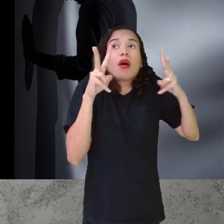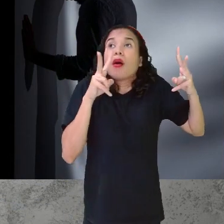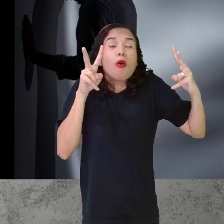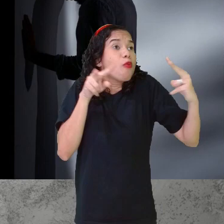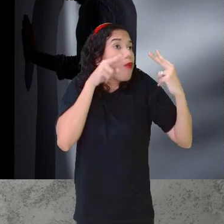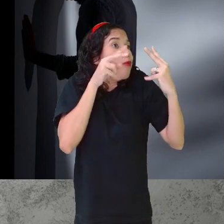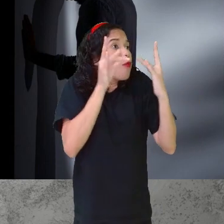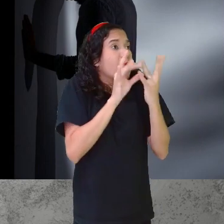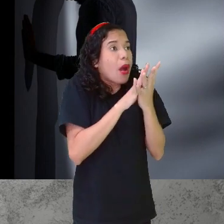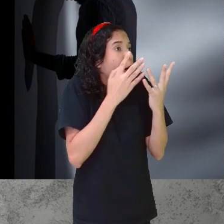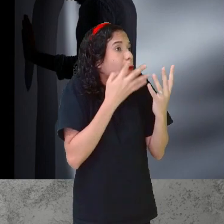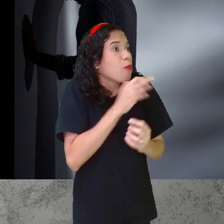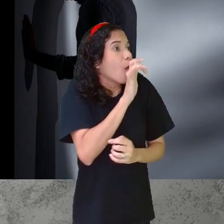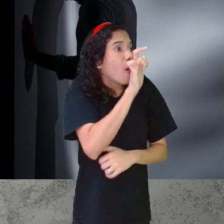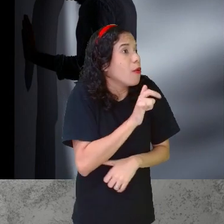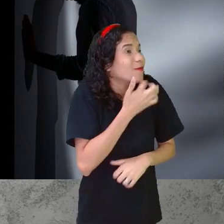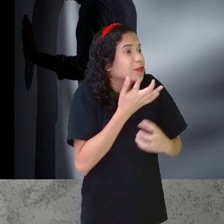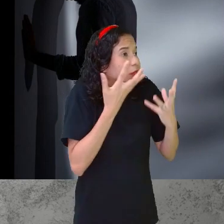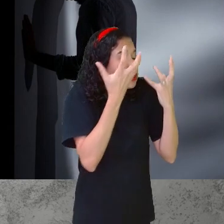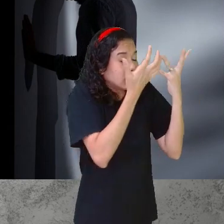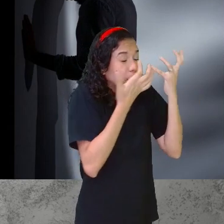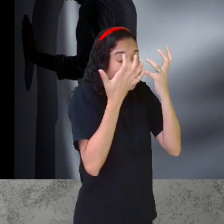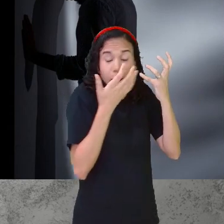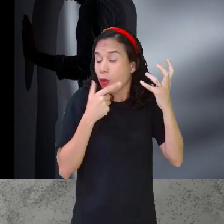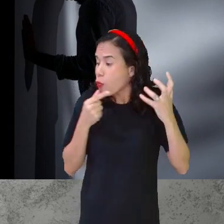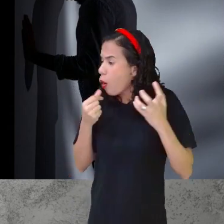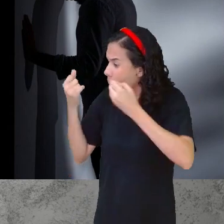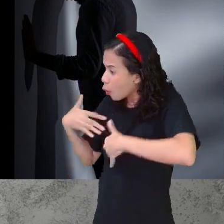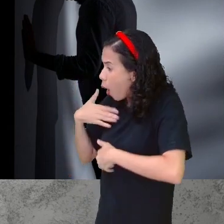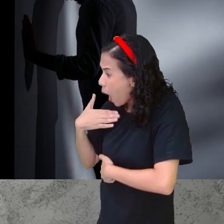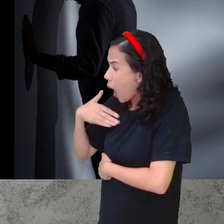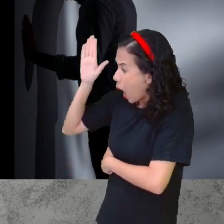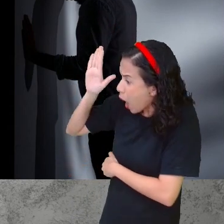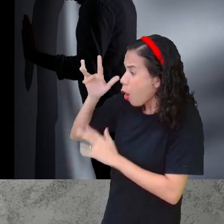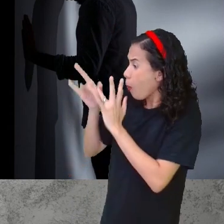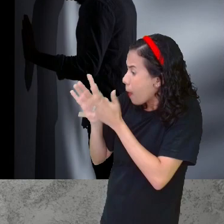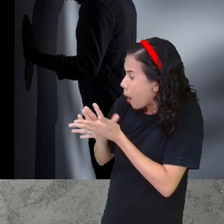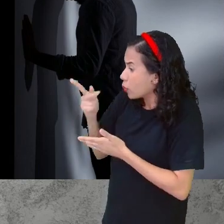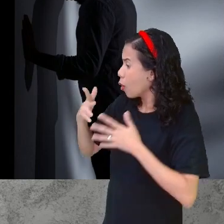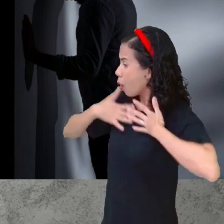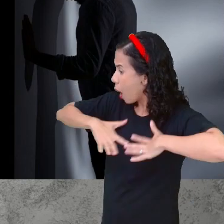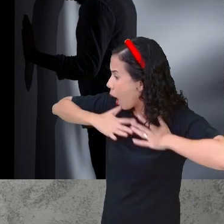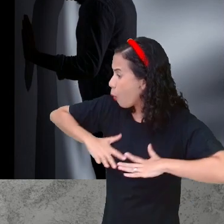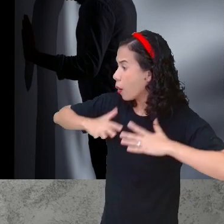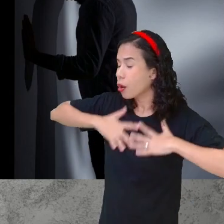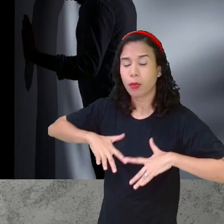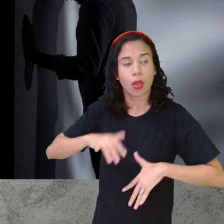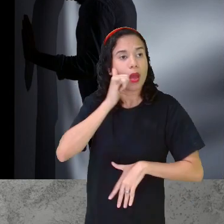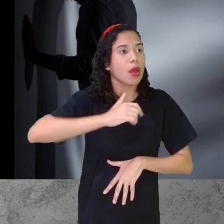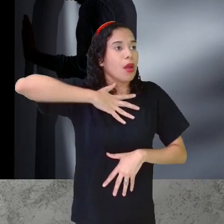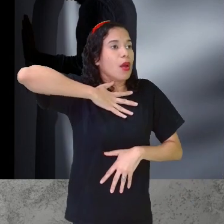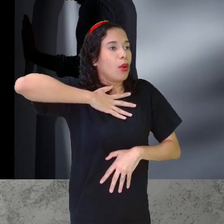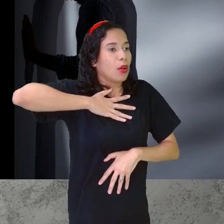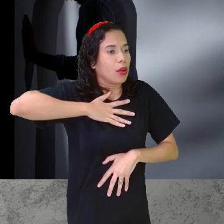marido, sem reconhecer. Mas aí ele falou: Alicia, sou eu, Jordão, se acalme. E ela foi